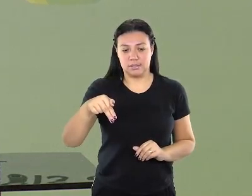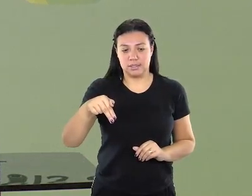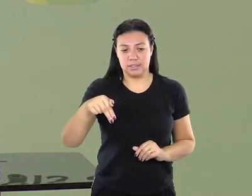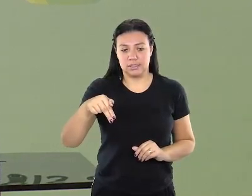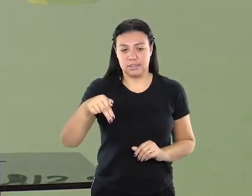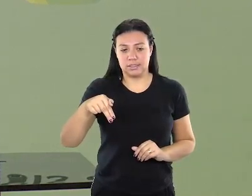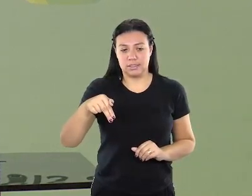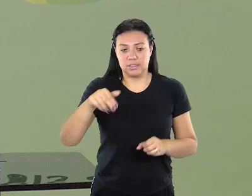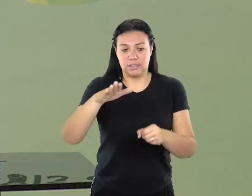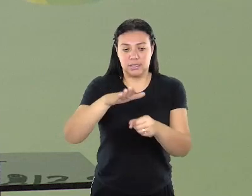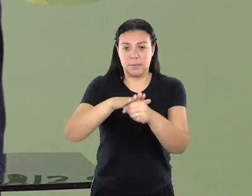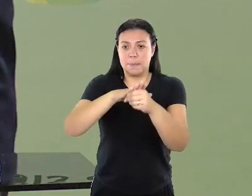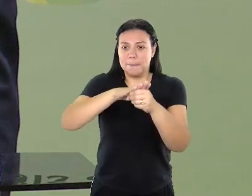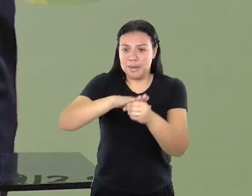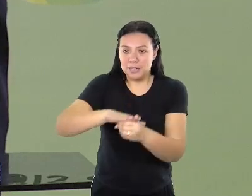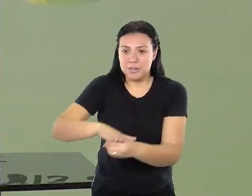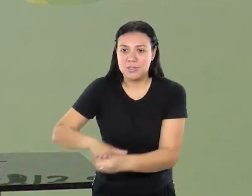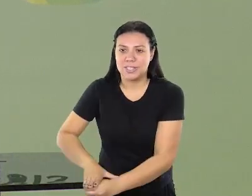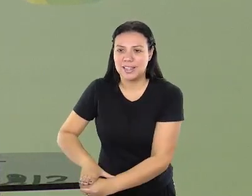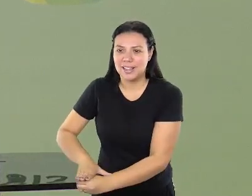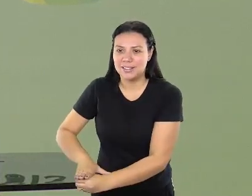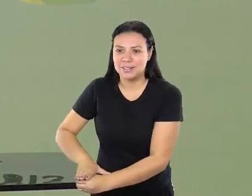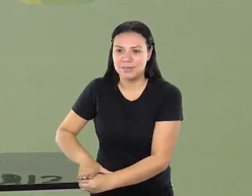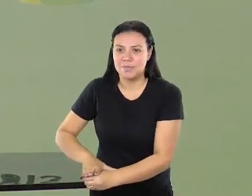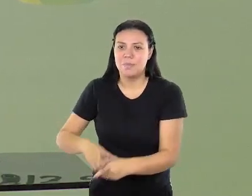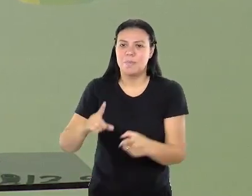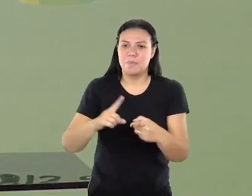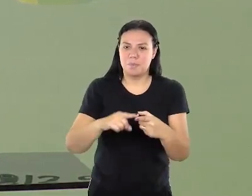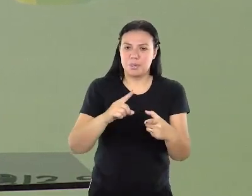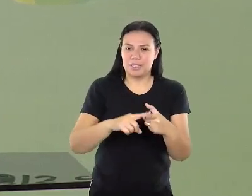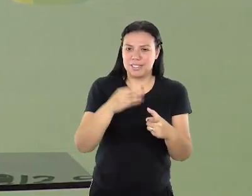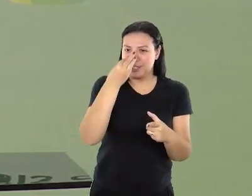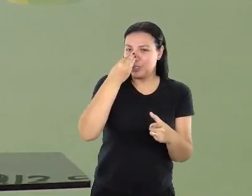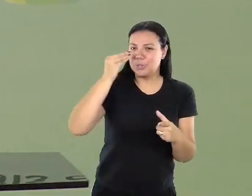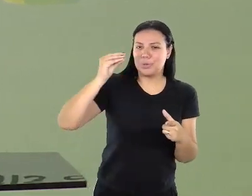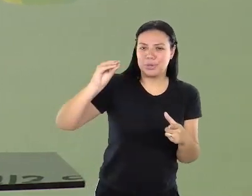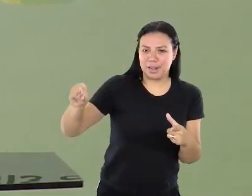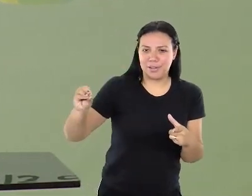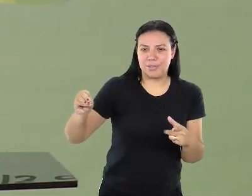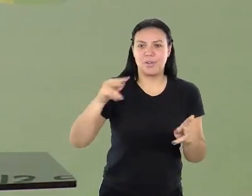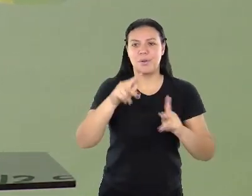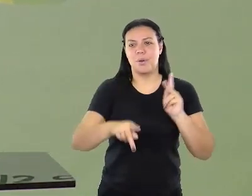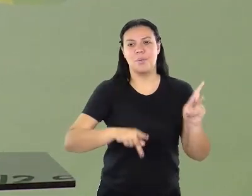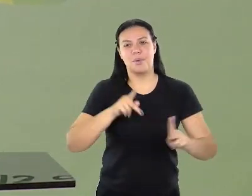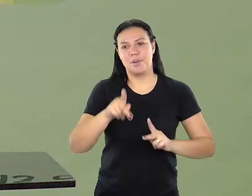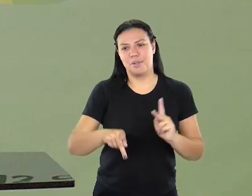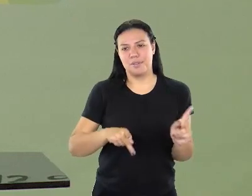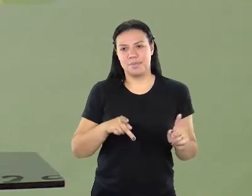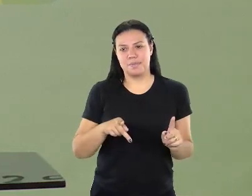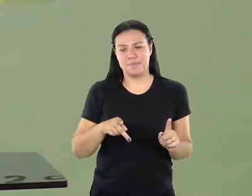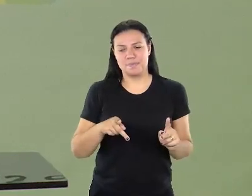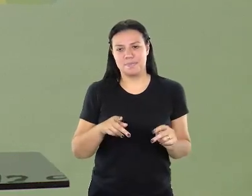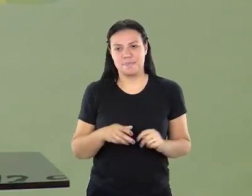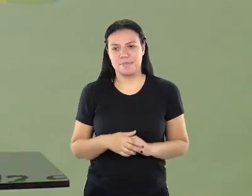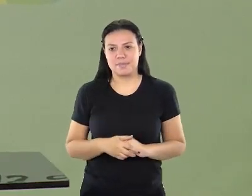Os ninivitas não eram tão queridos, era um povo bárbaro, era inimigo de Israel.